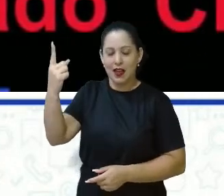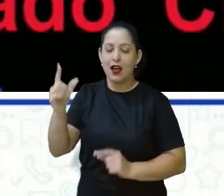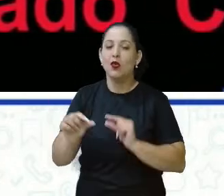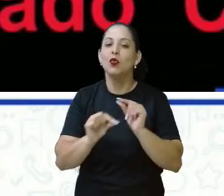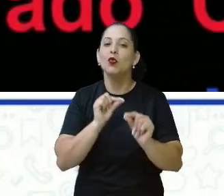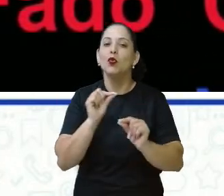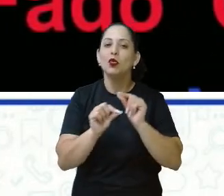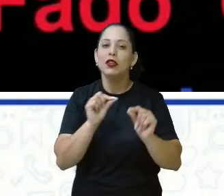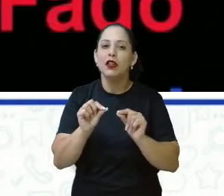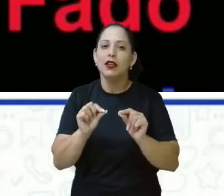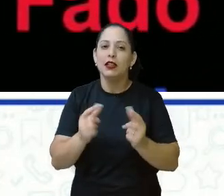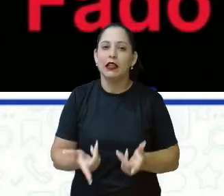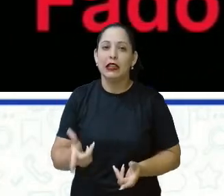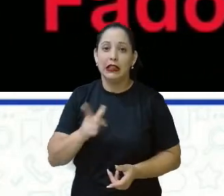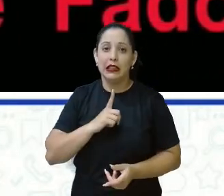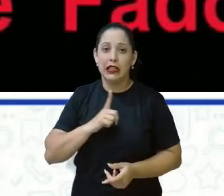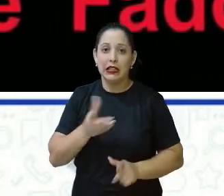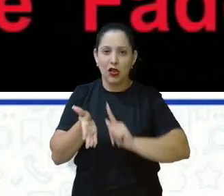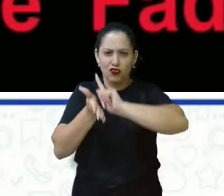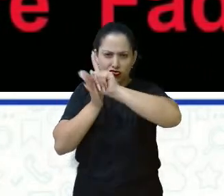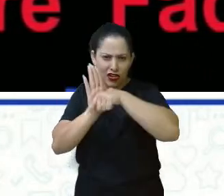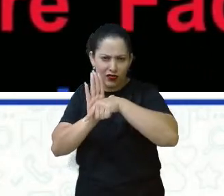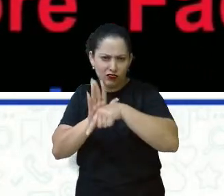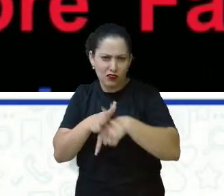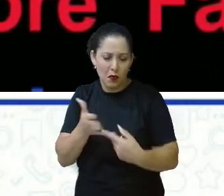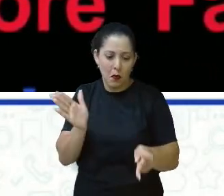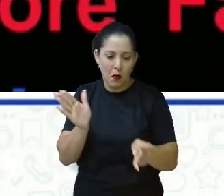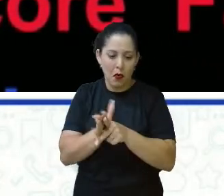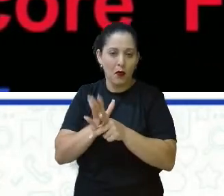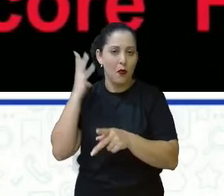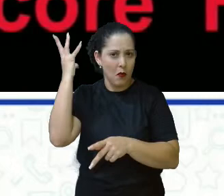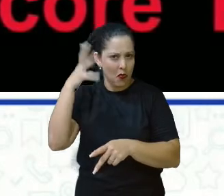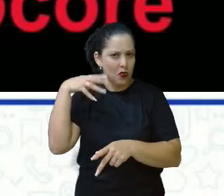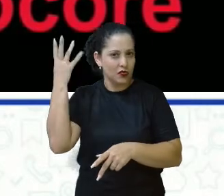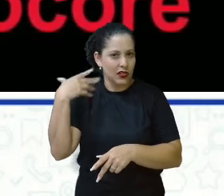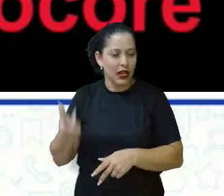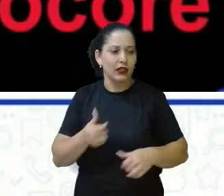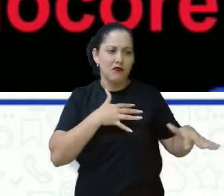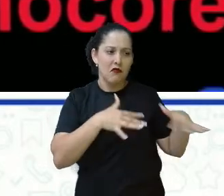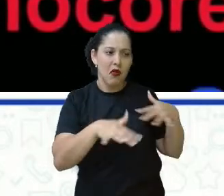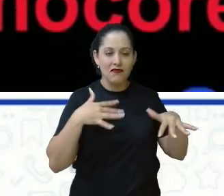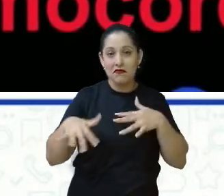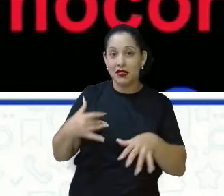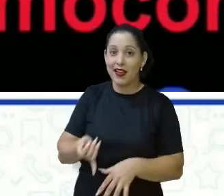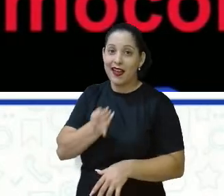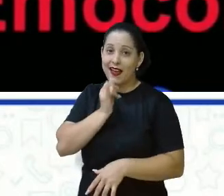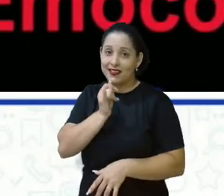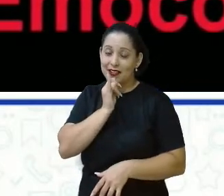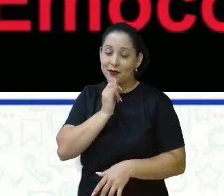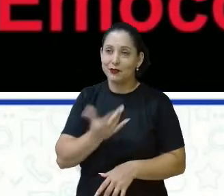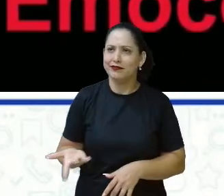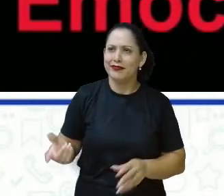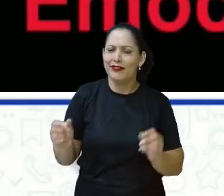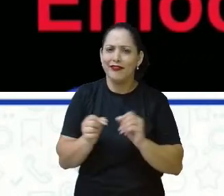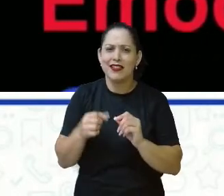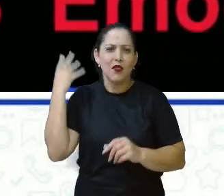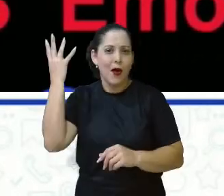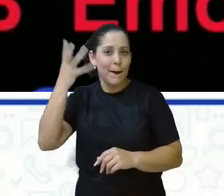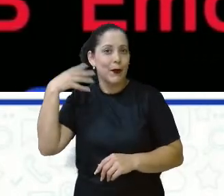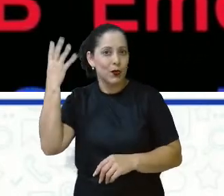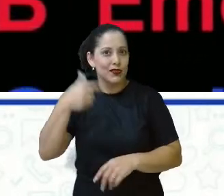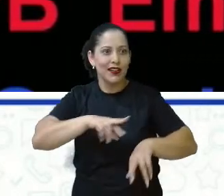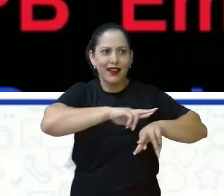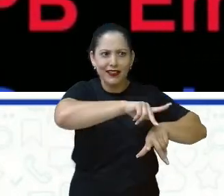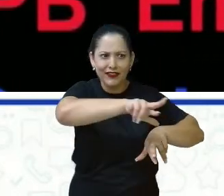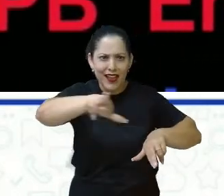se refere aos gêneros de música como ritmos, não é? A gente, por exemplo, a gente pode fazer uma mesma música em